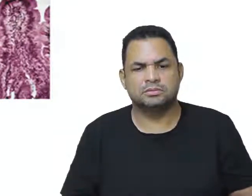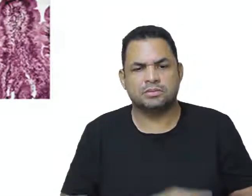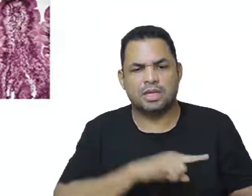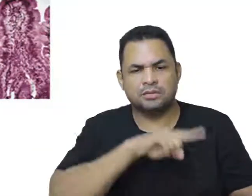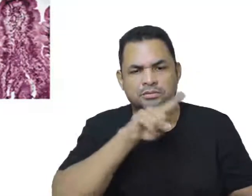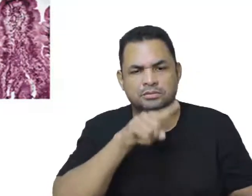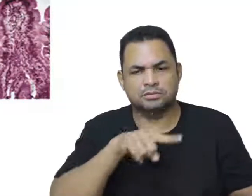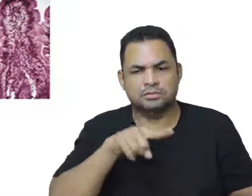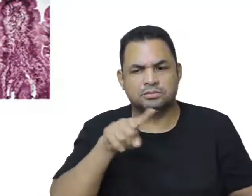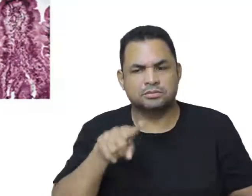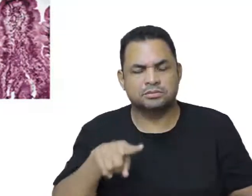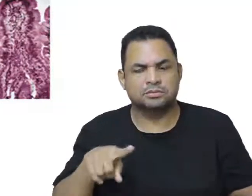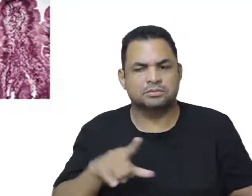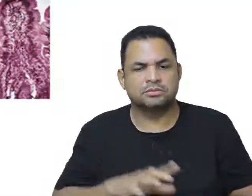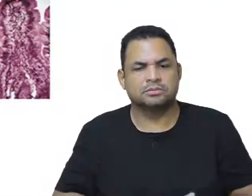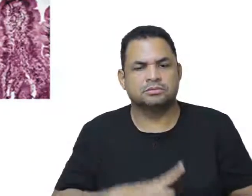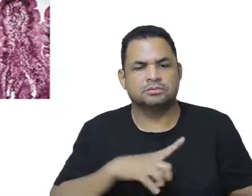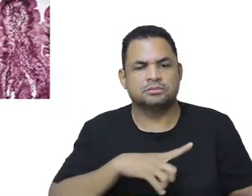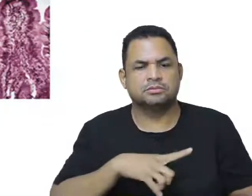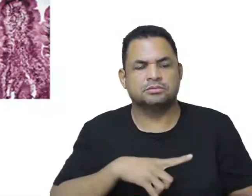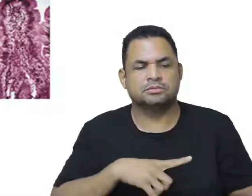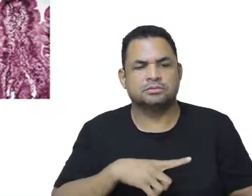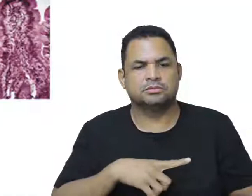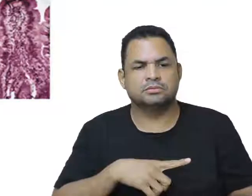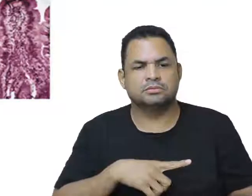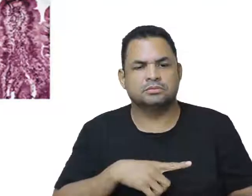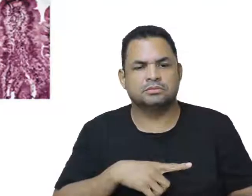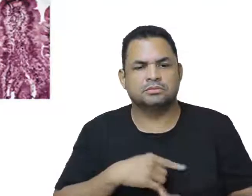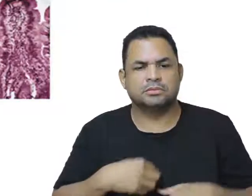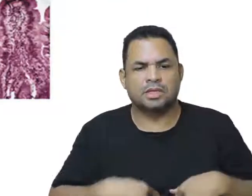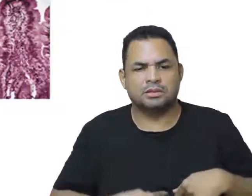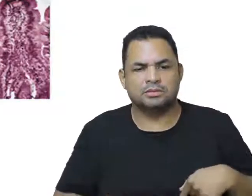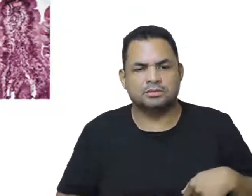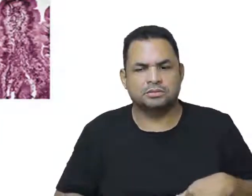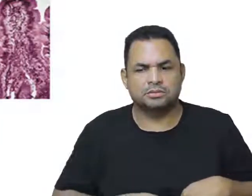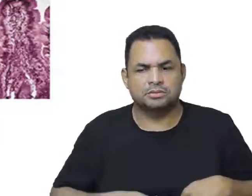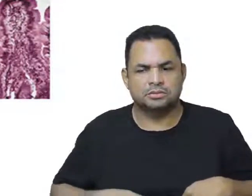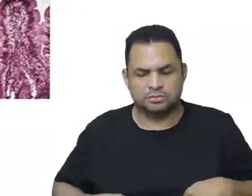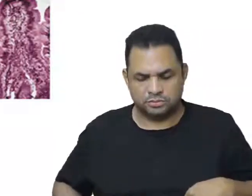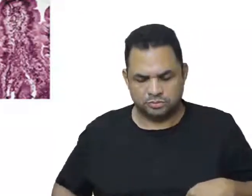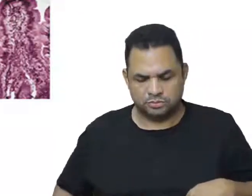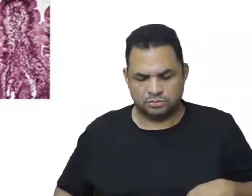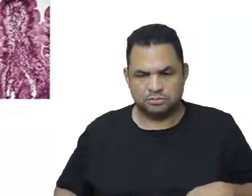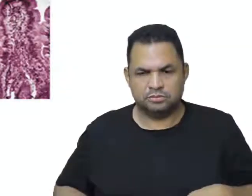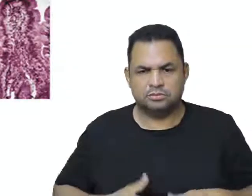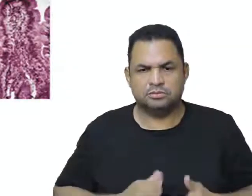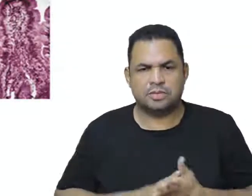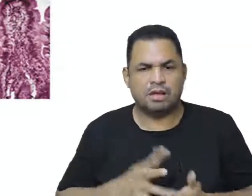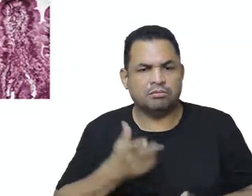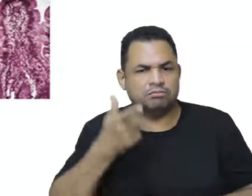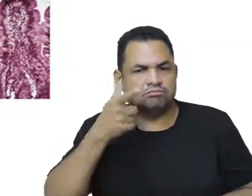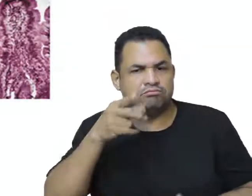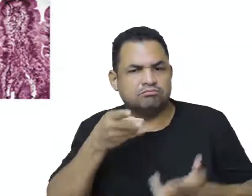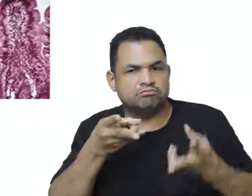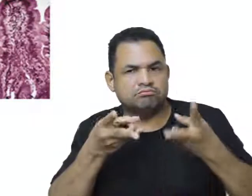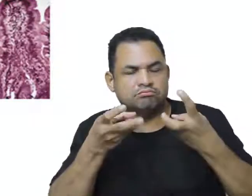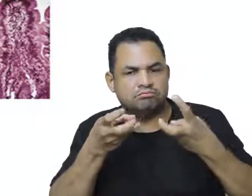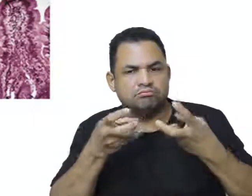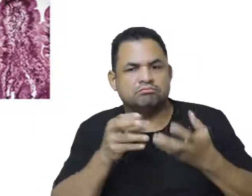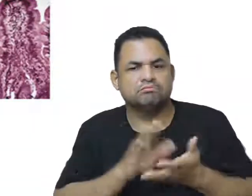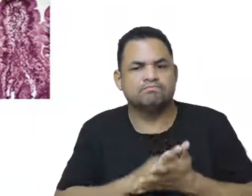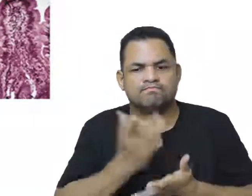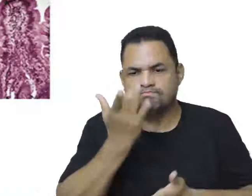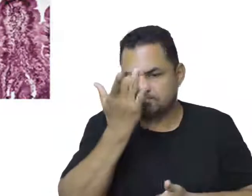subidas e descidas que tem, né, no nosso intestino. Aí você consegue perceber isso